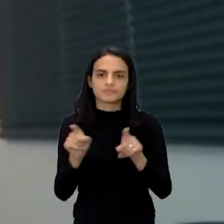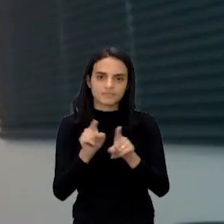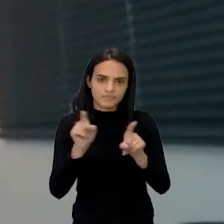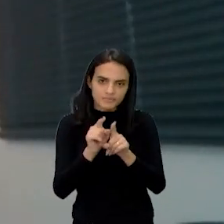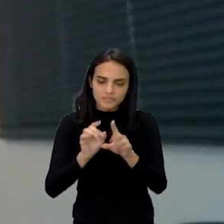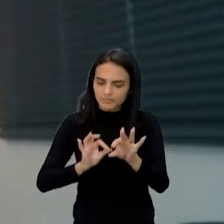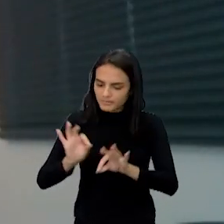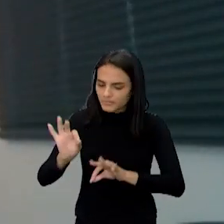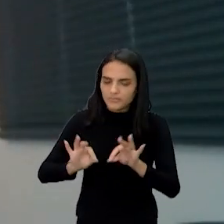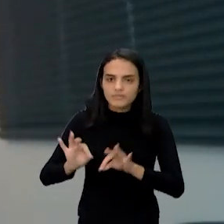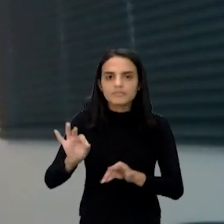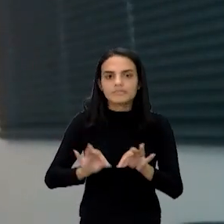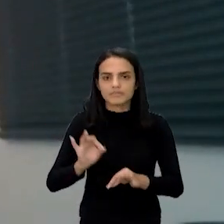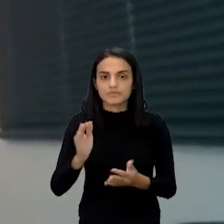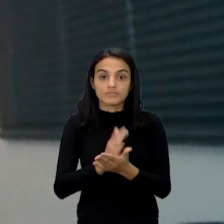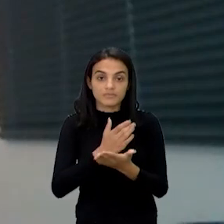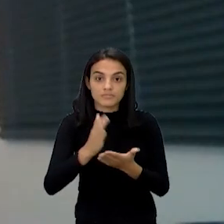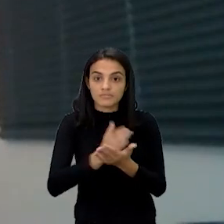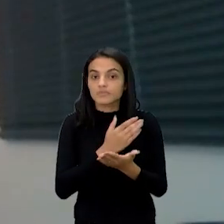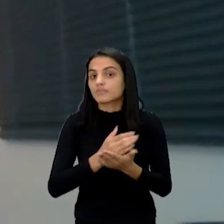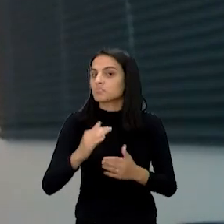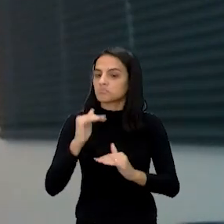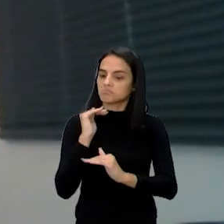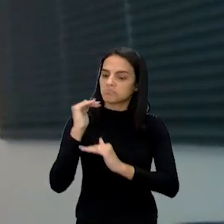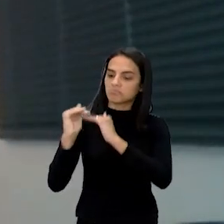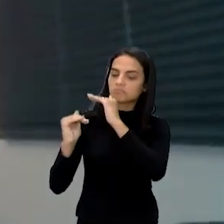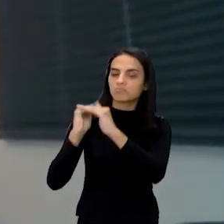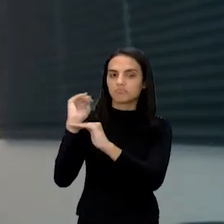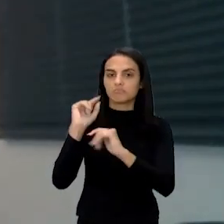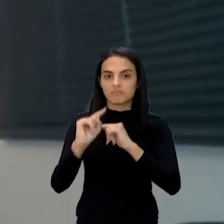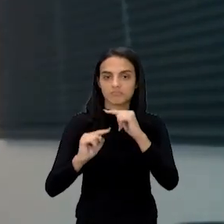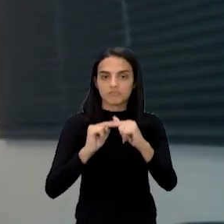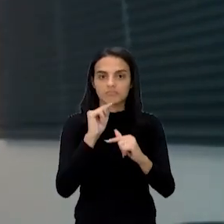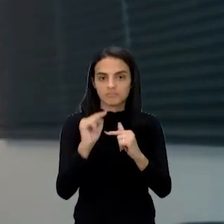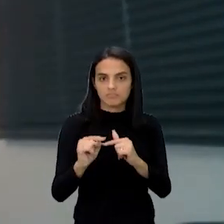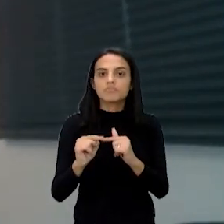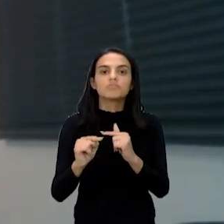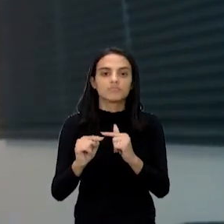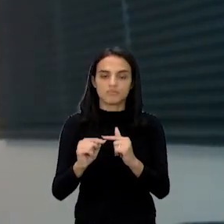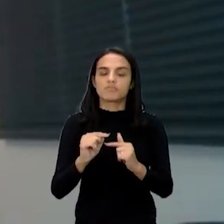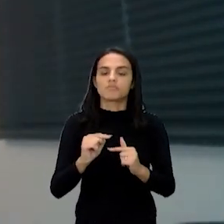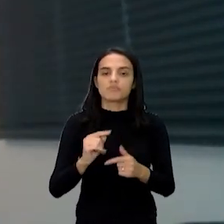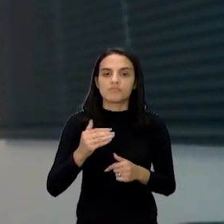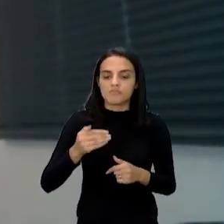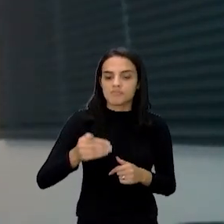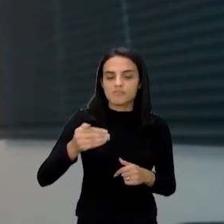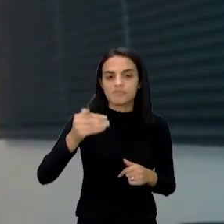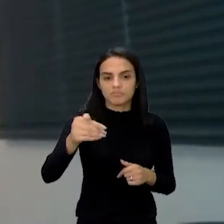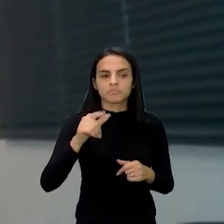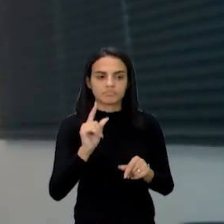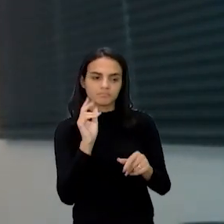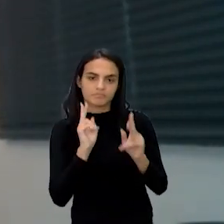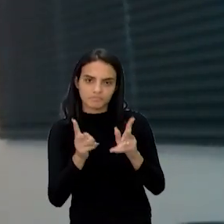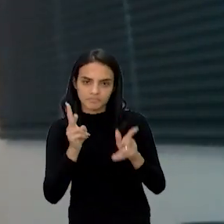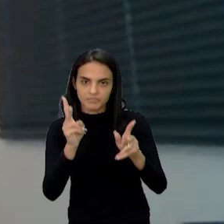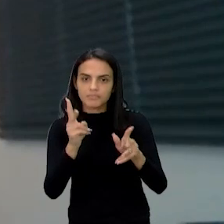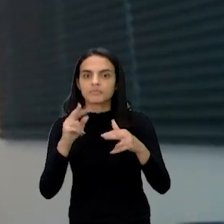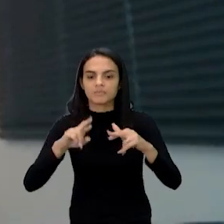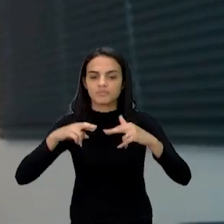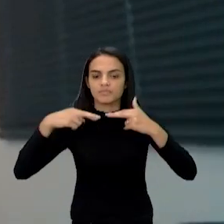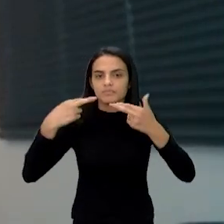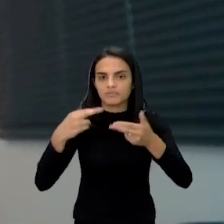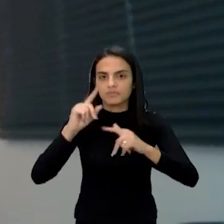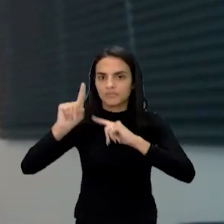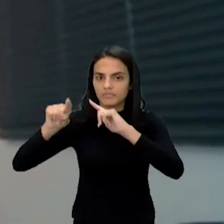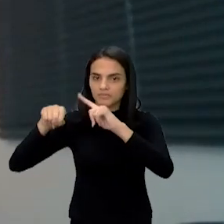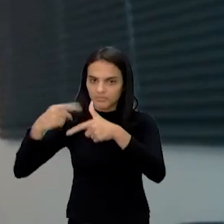alguns ajustes, alguns enriquecimentos, e depois, um pouquinho mais para frente, né, ele permaneceu na rede por um tempo, e depois